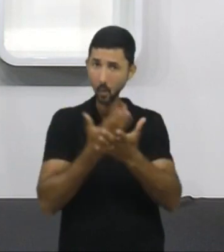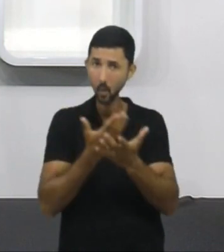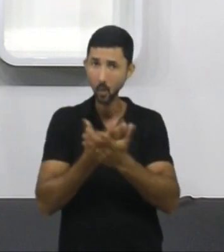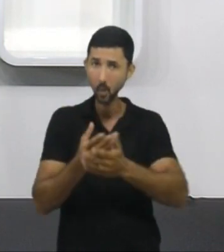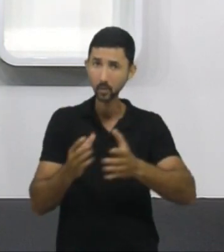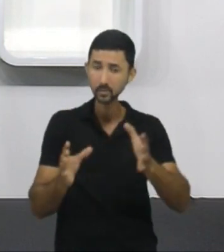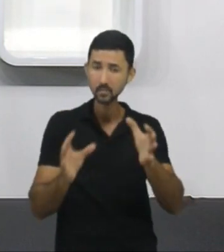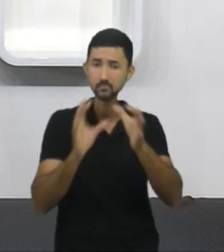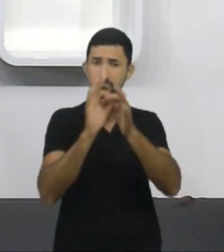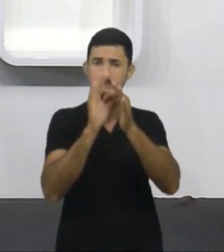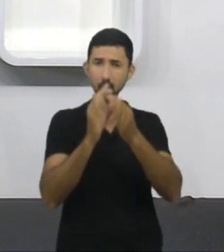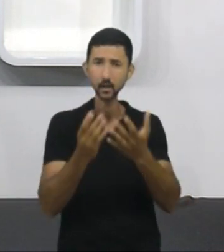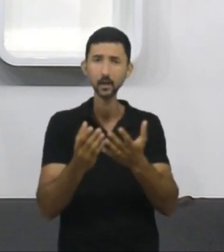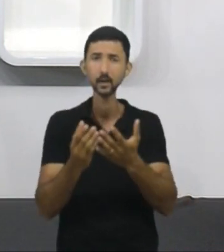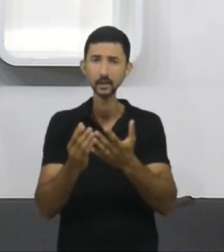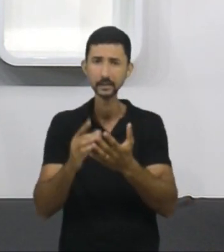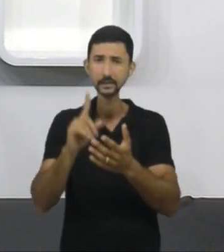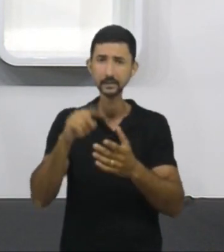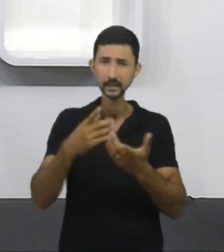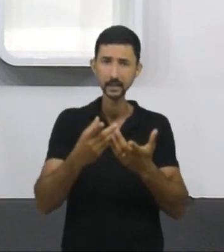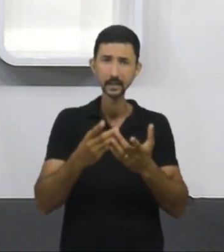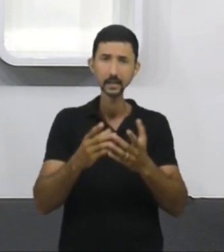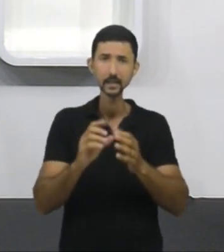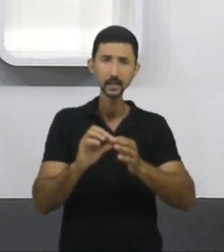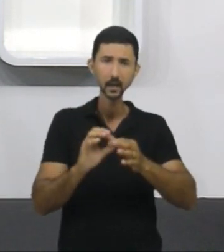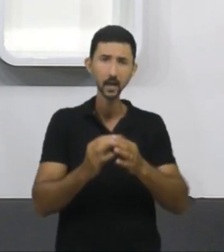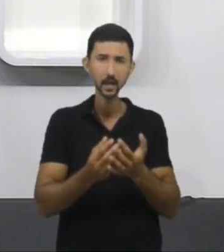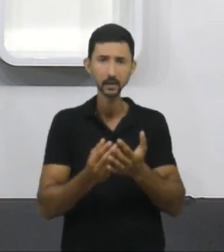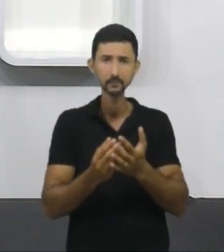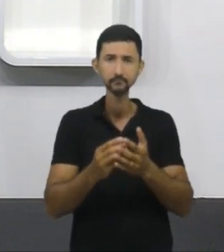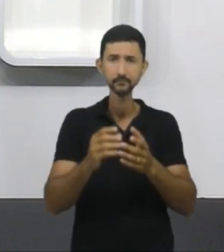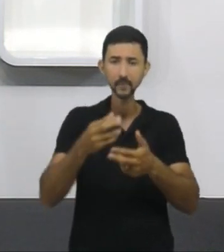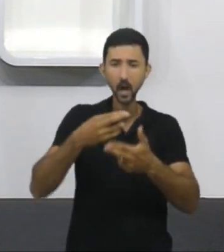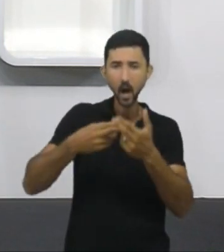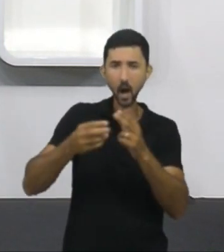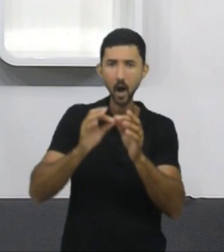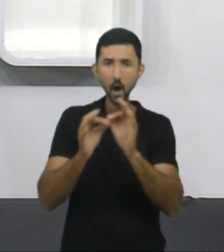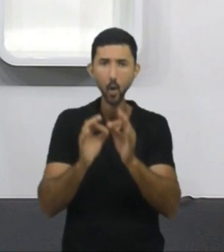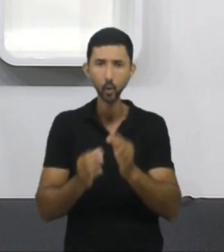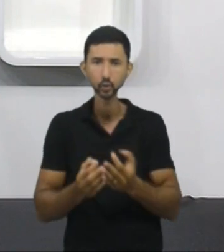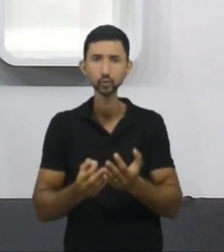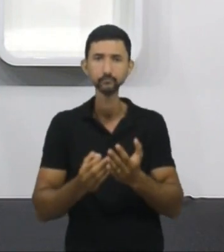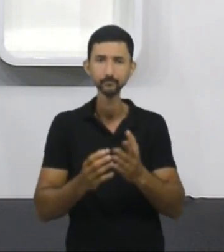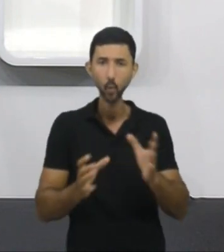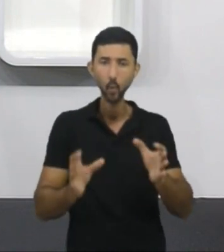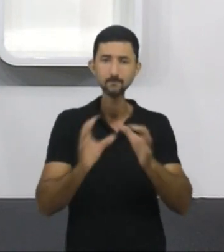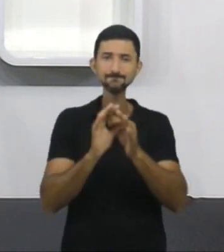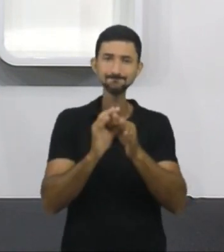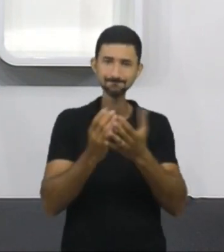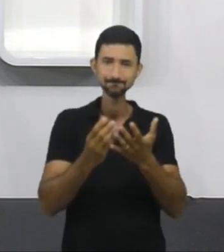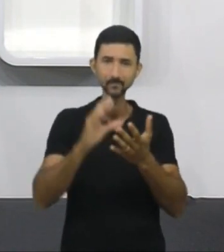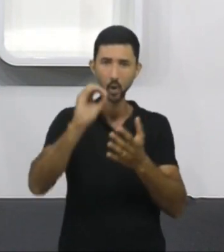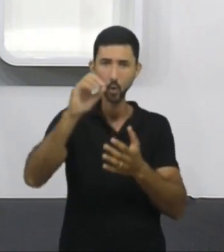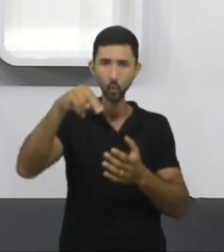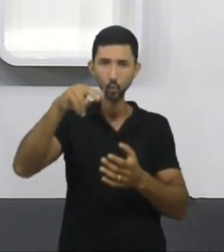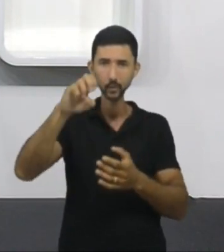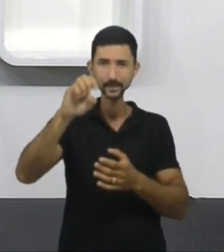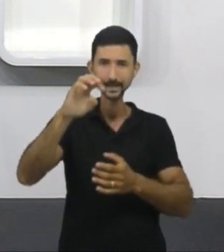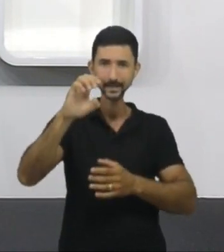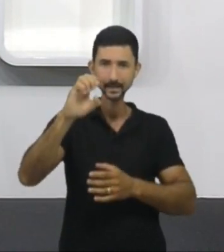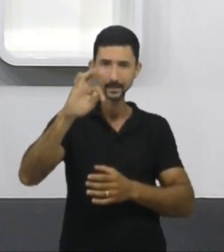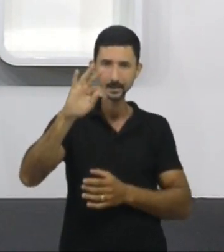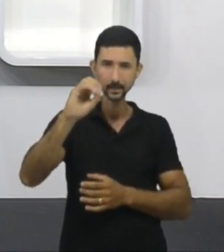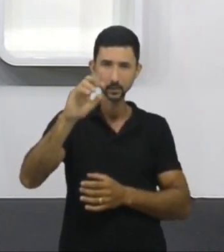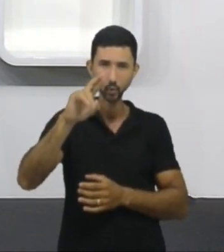das conjunções que são chamadas de articuladores ou de conectores. Então, a maneira como